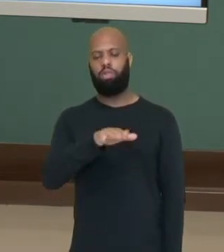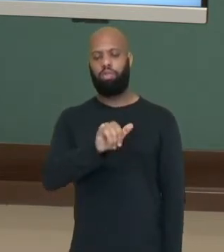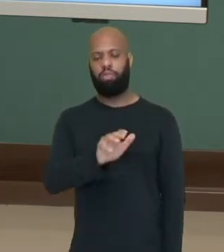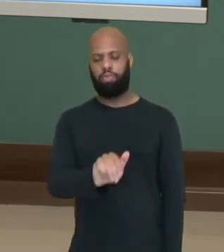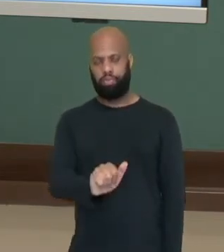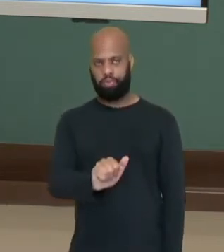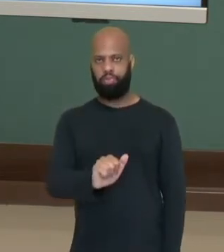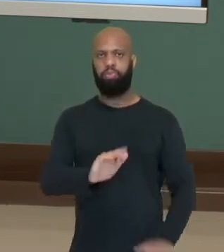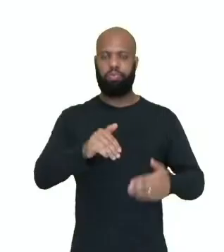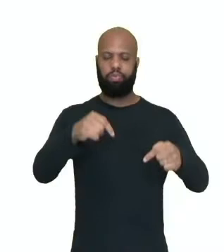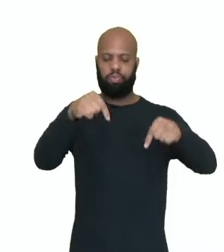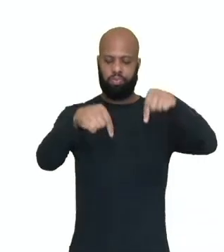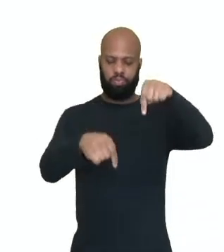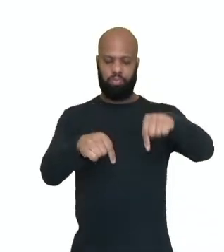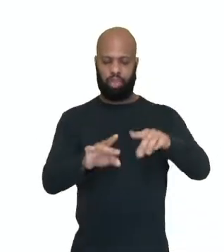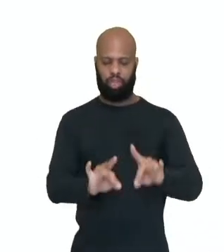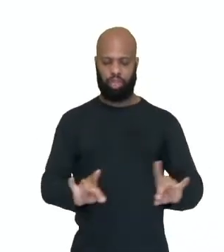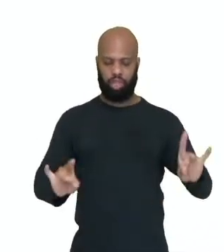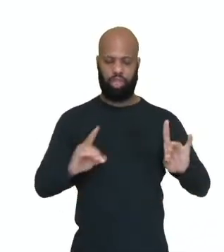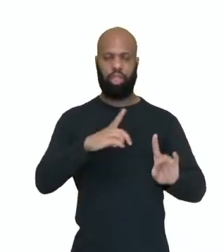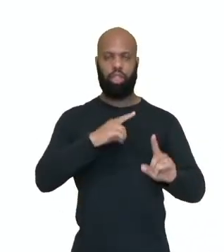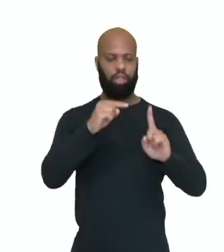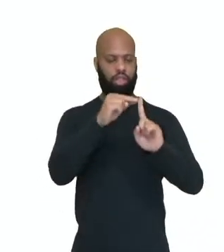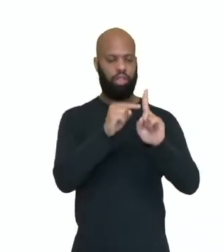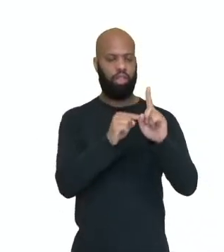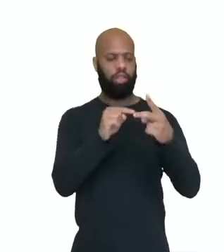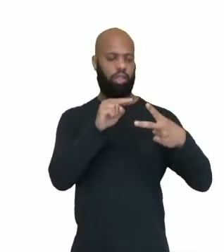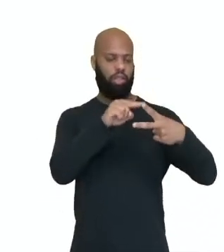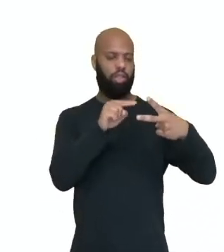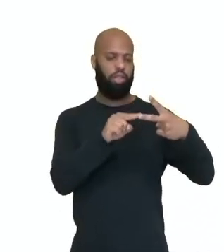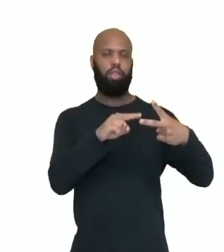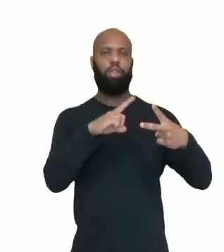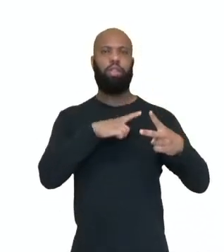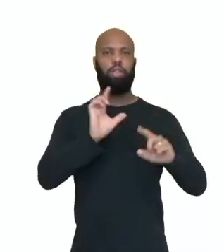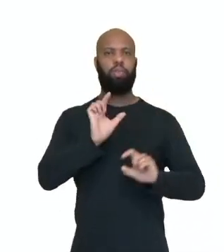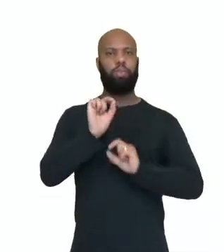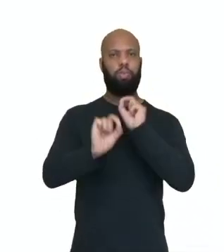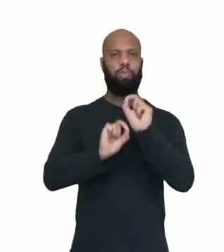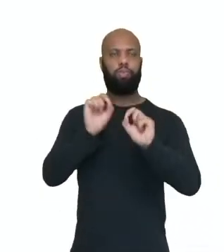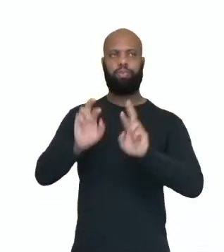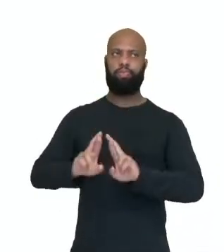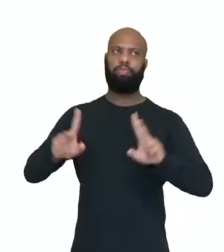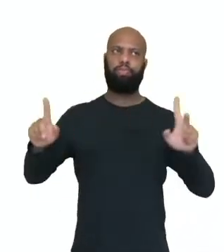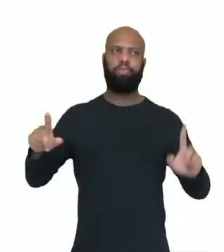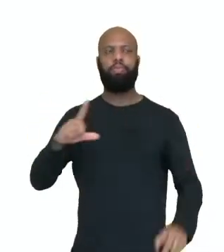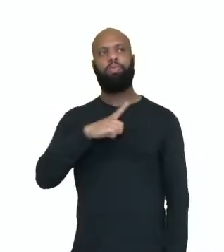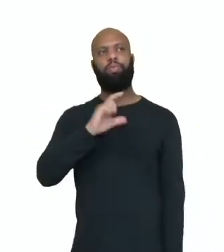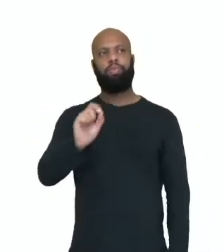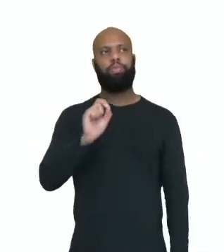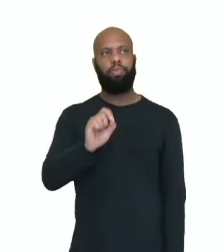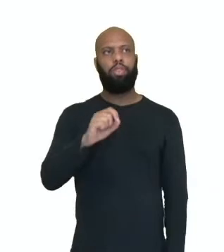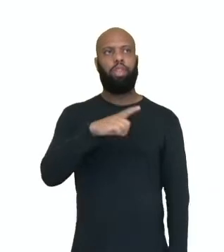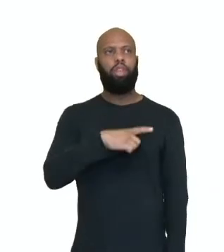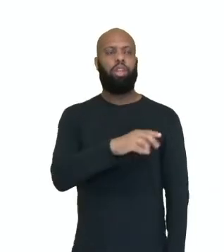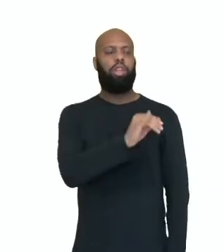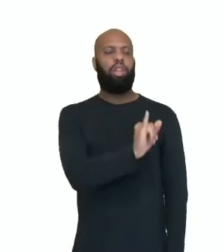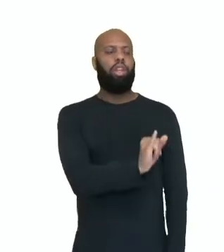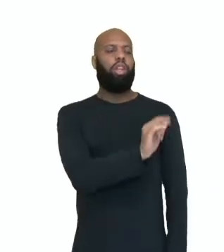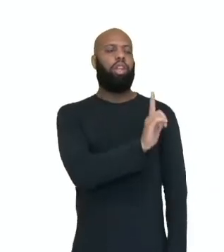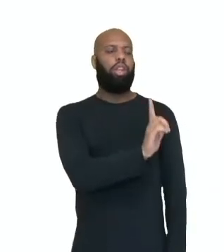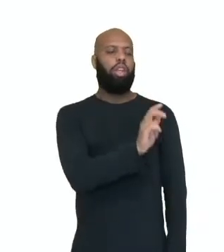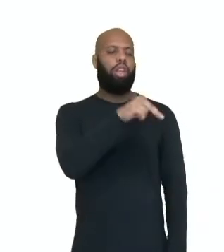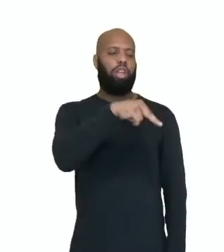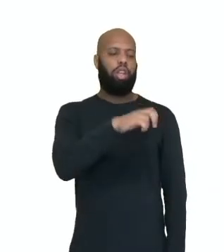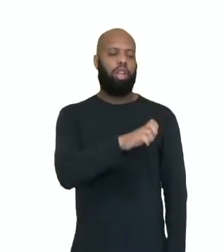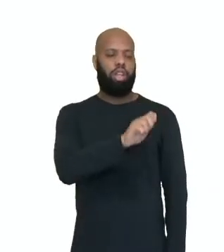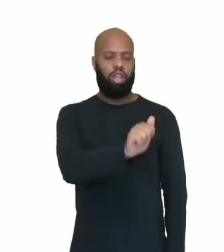A eletrólise pode acontecer de dois tipos que apresentam as seguintes diferenças. Então, a gente tem eletrólise ígnea e agora a gente vai